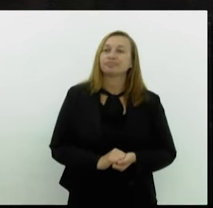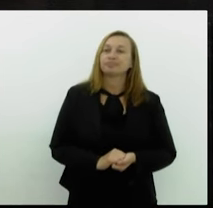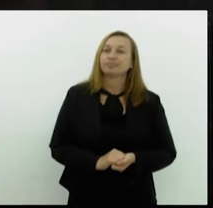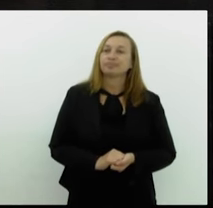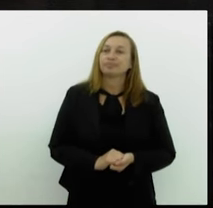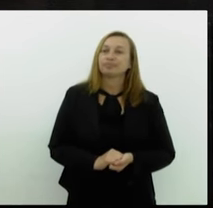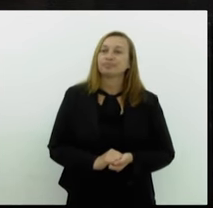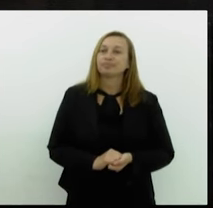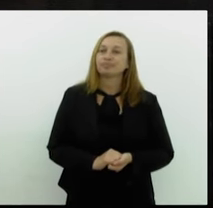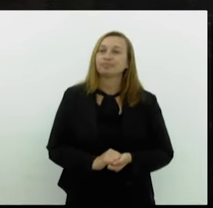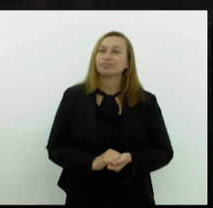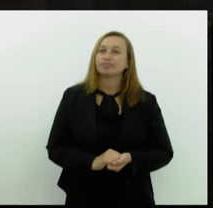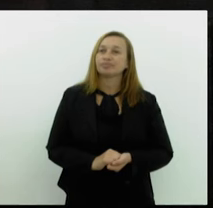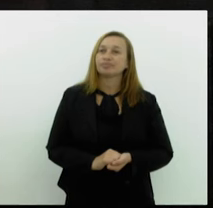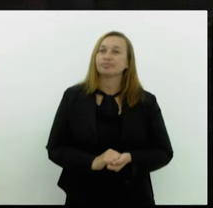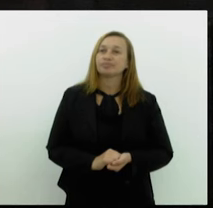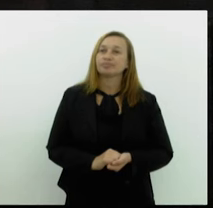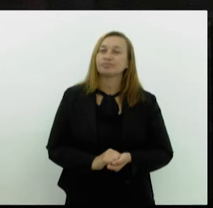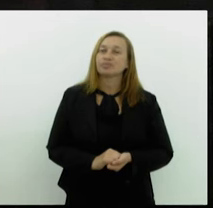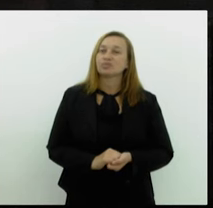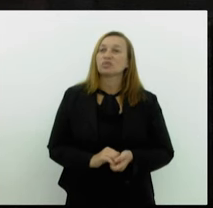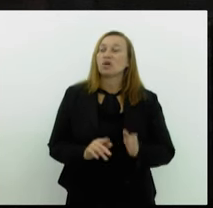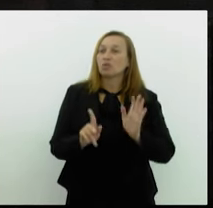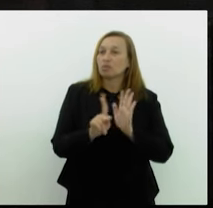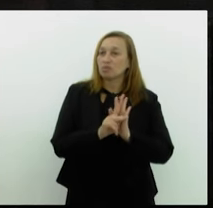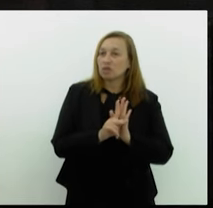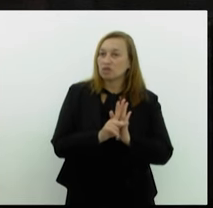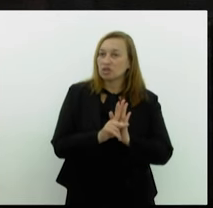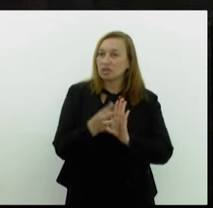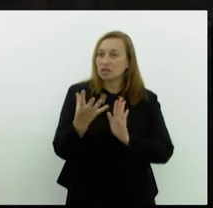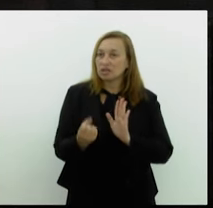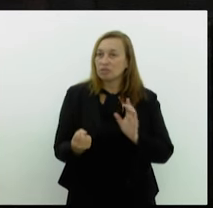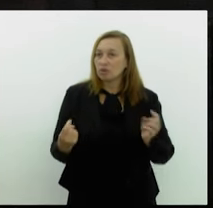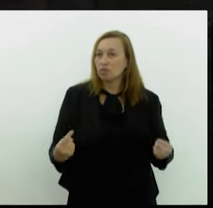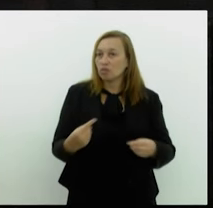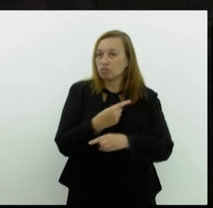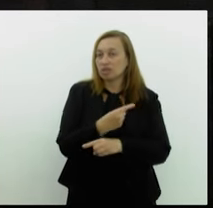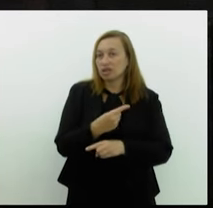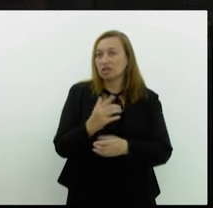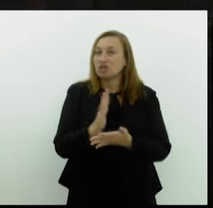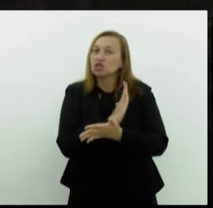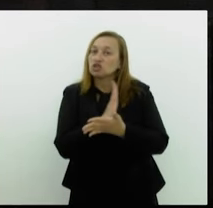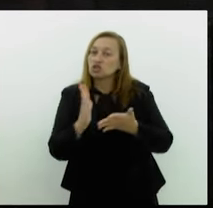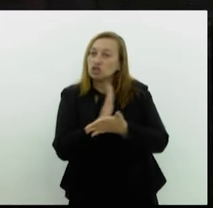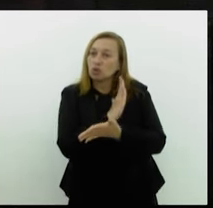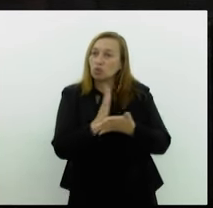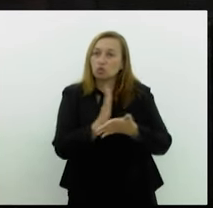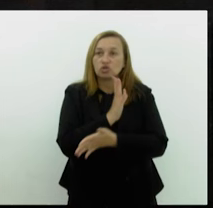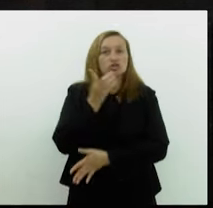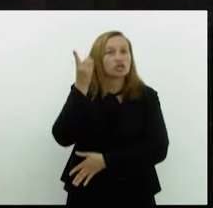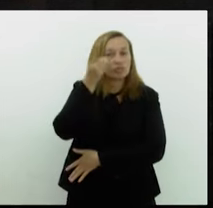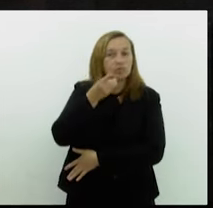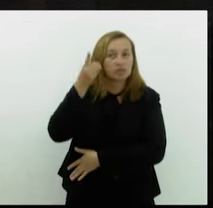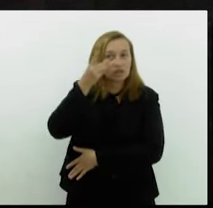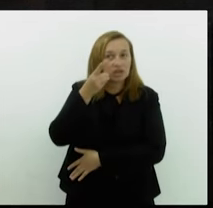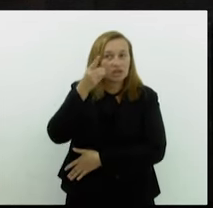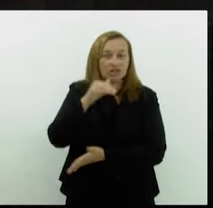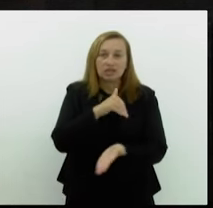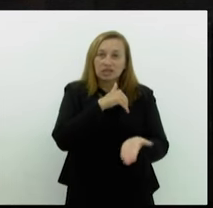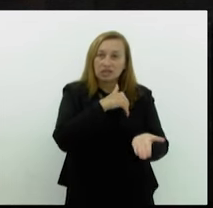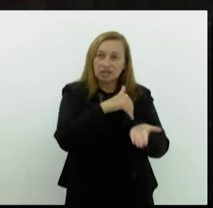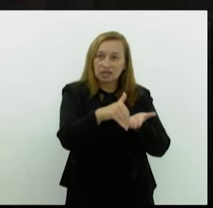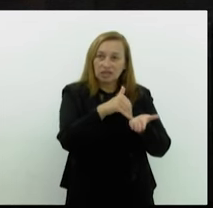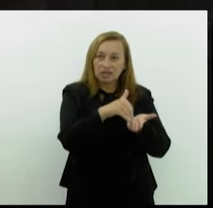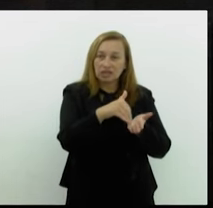O projeto recebeu contrariedade de alguns parlamentares, foi à Secretaria